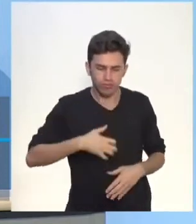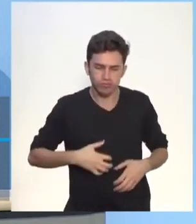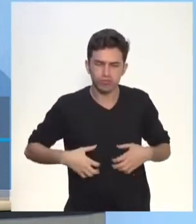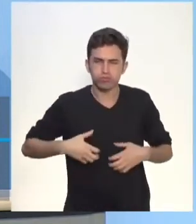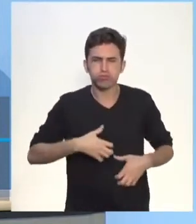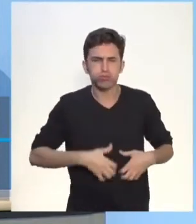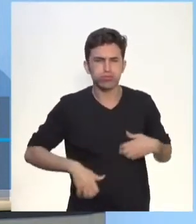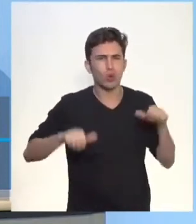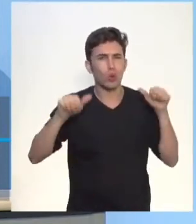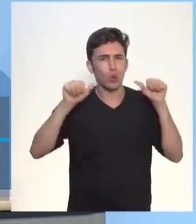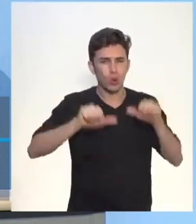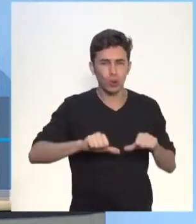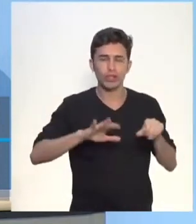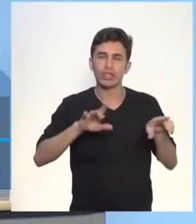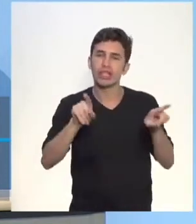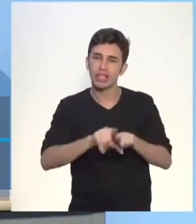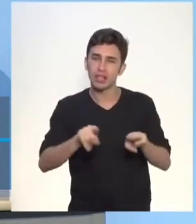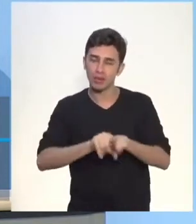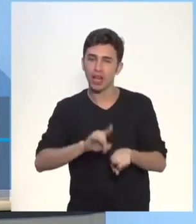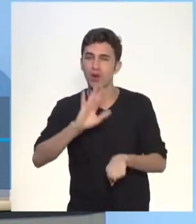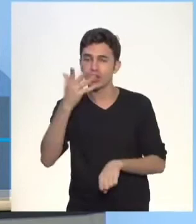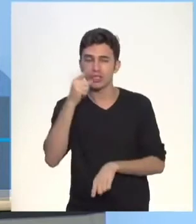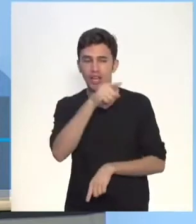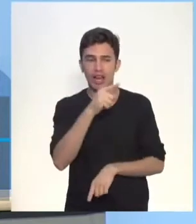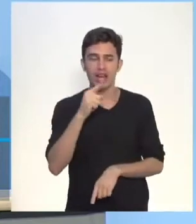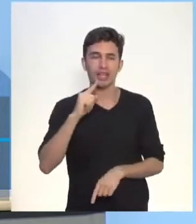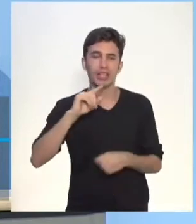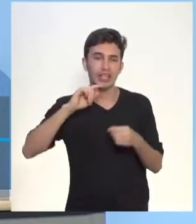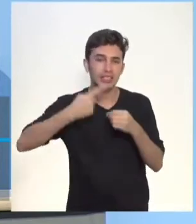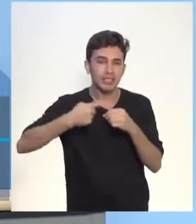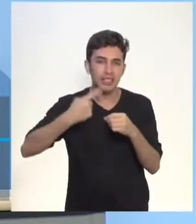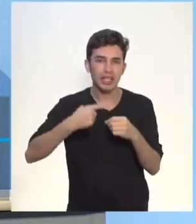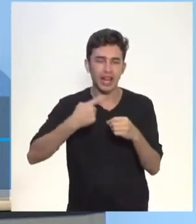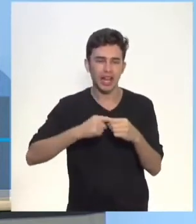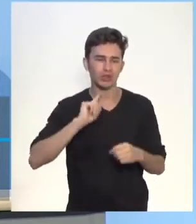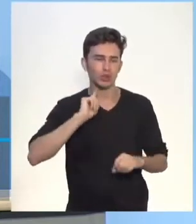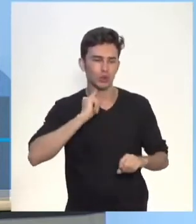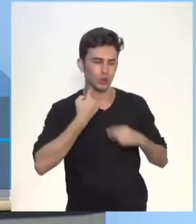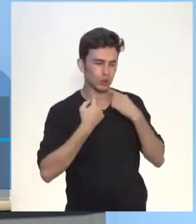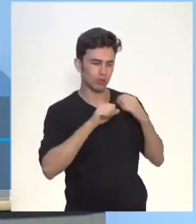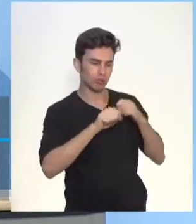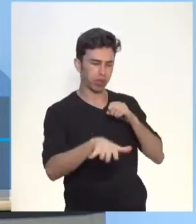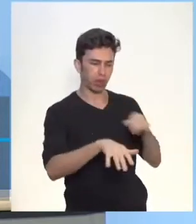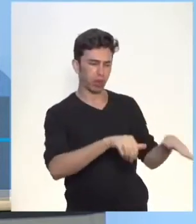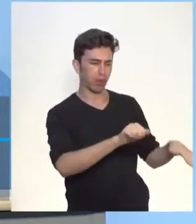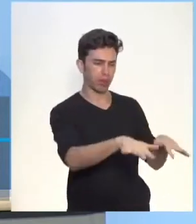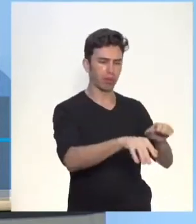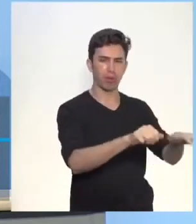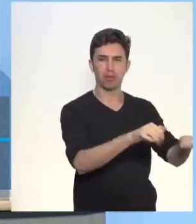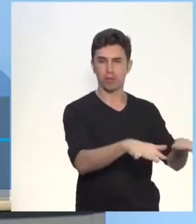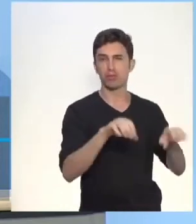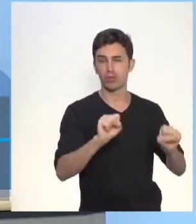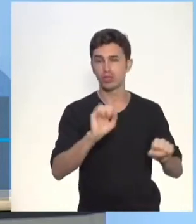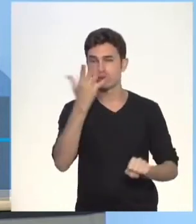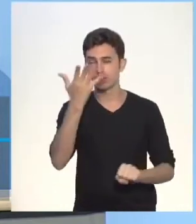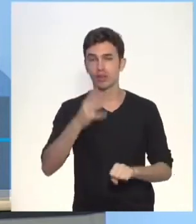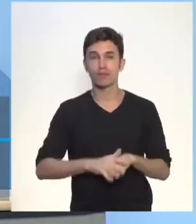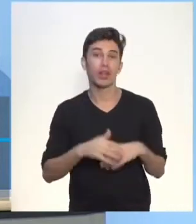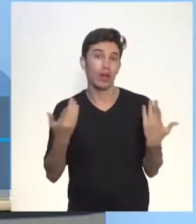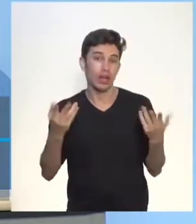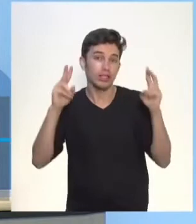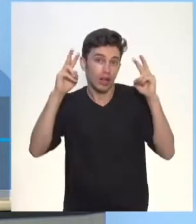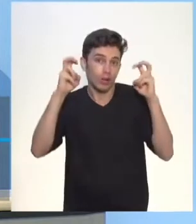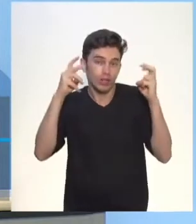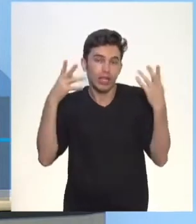contexto também de deixar a cidade suja. Então, sim, esse é o assunto do podcast, cães e gatos que invadiram uma cidade ou estavam